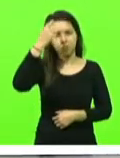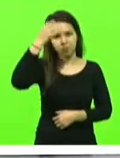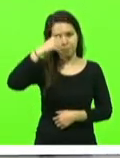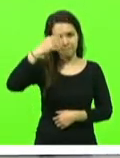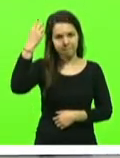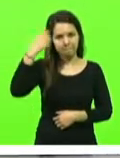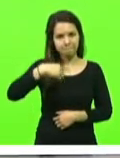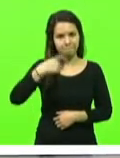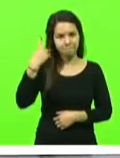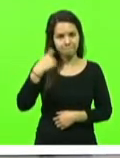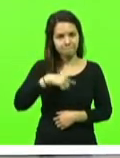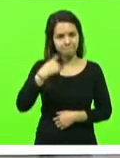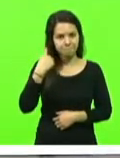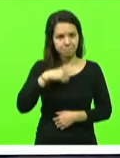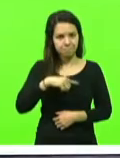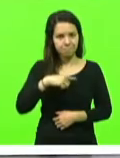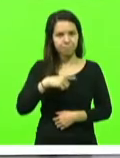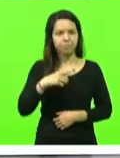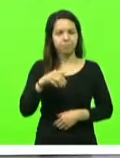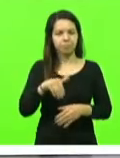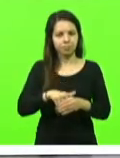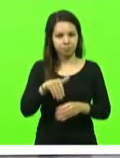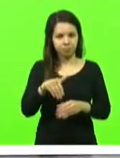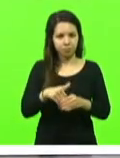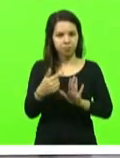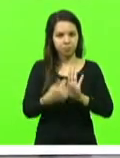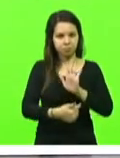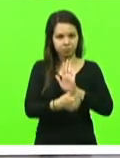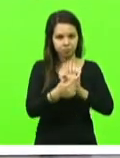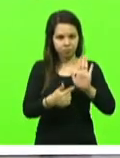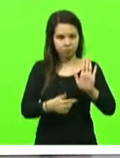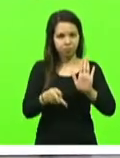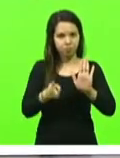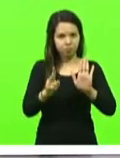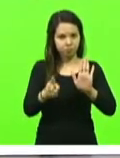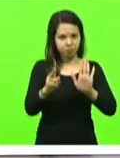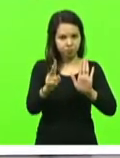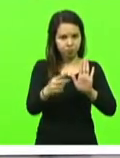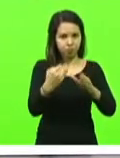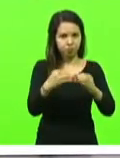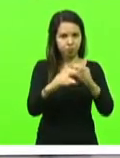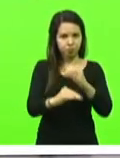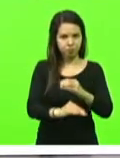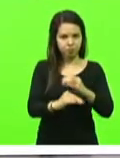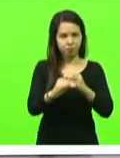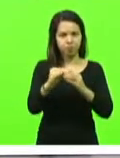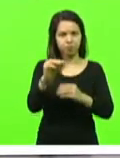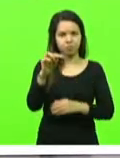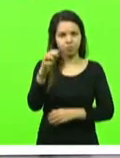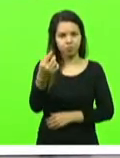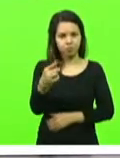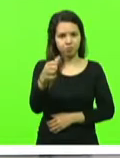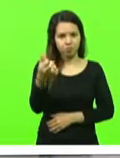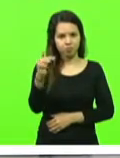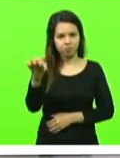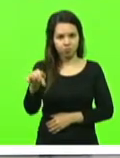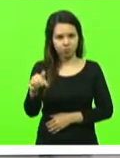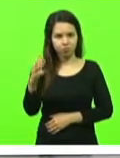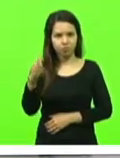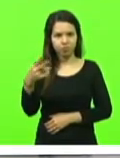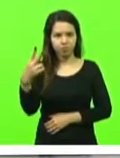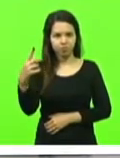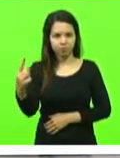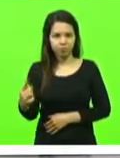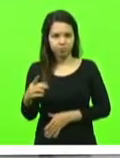em turno único encaminhado pela mensagem número 667 barra 2021. Aposto ao